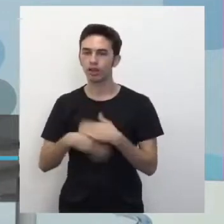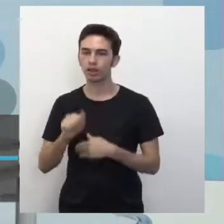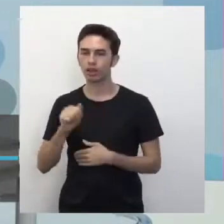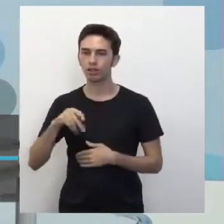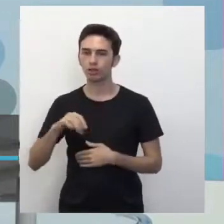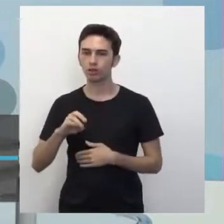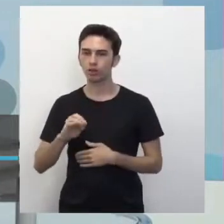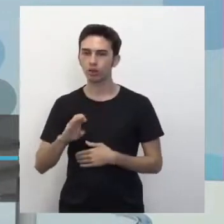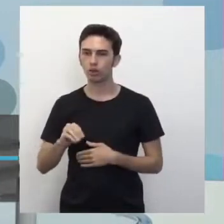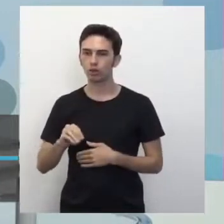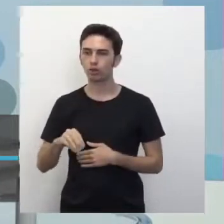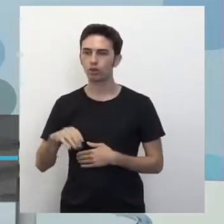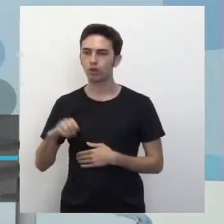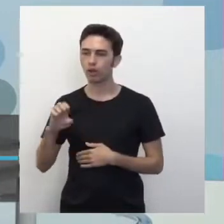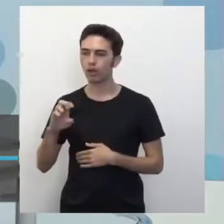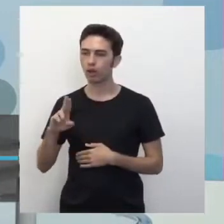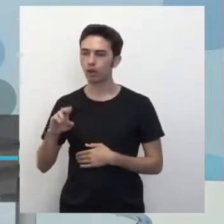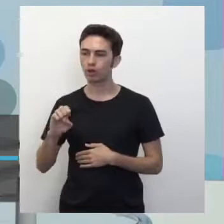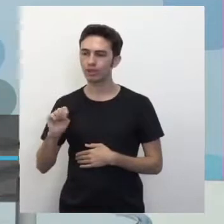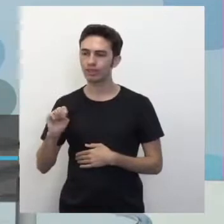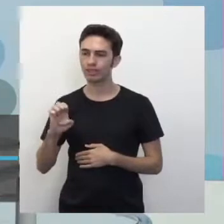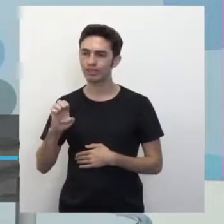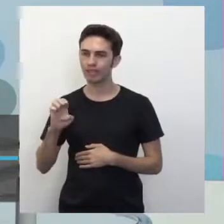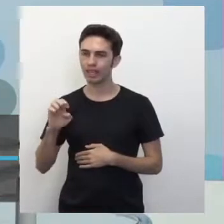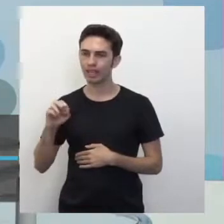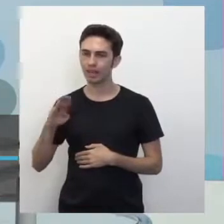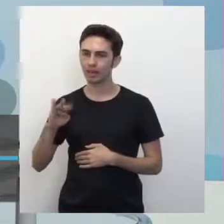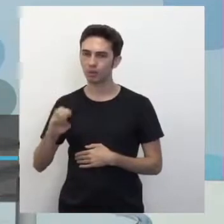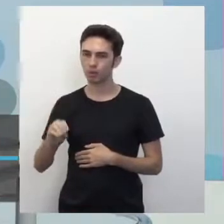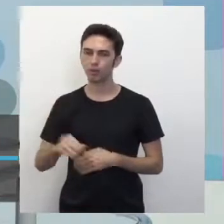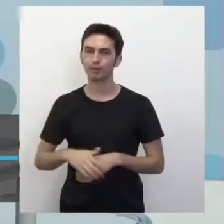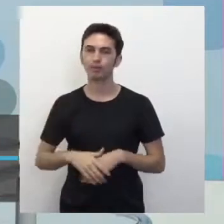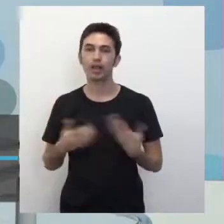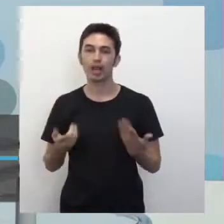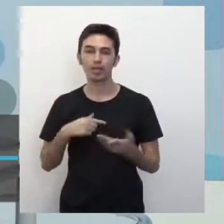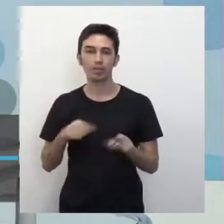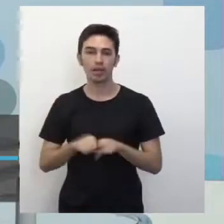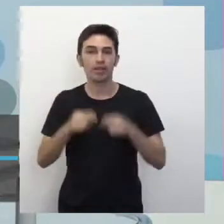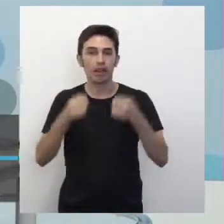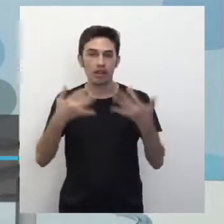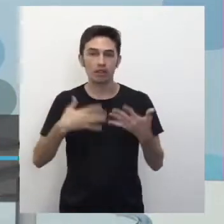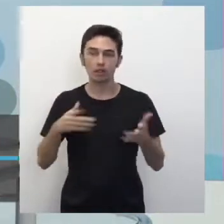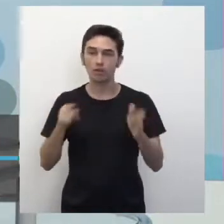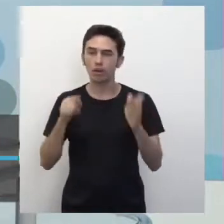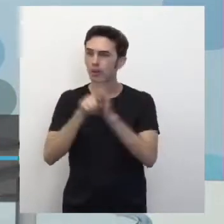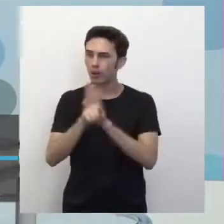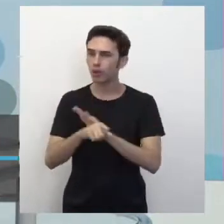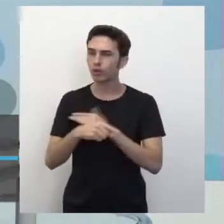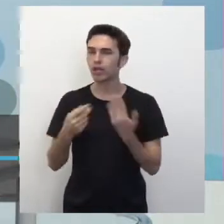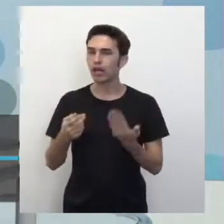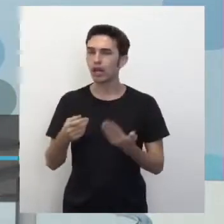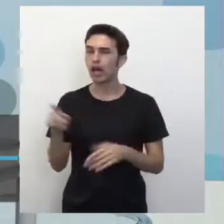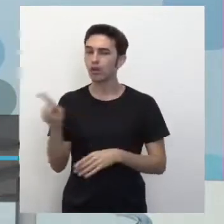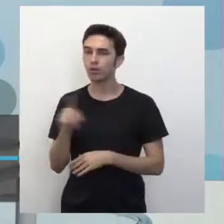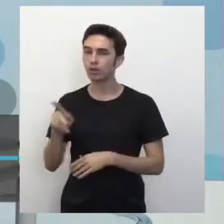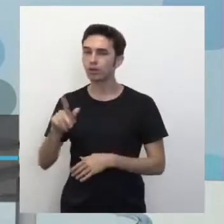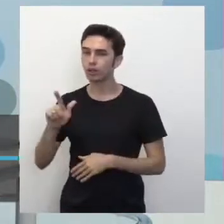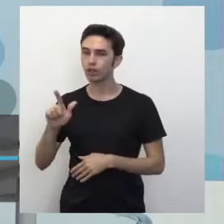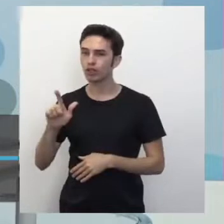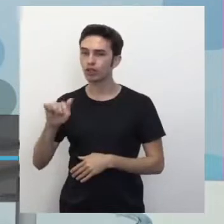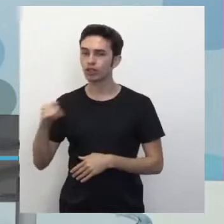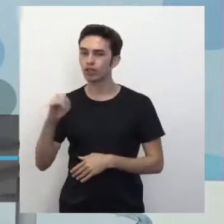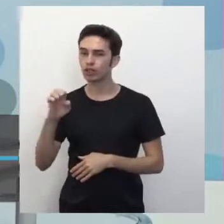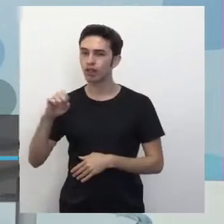das escolas na nossa aula. Falando a respeito da questão que a Maria Fernanda nos trouxe, o professor Jefferson ele trouxe